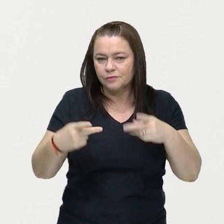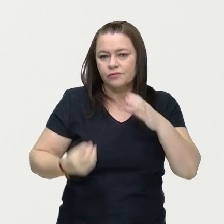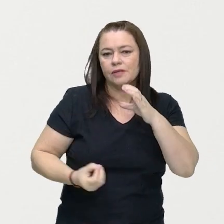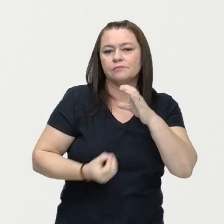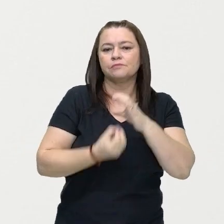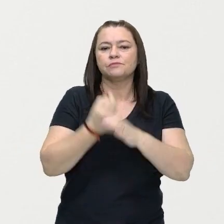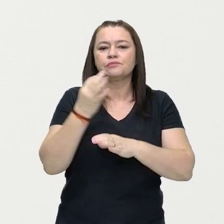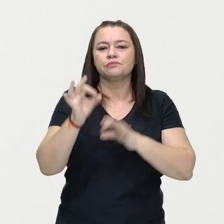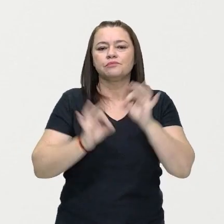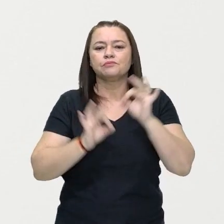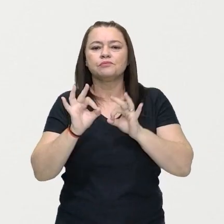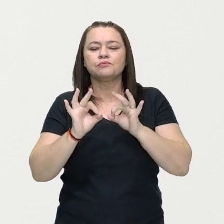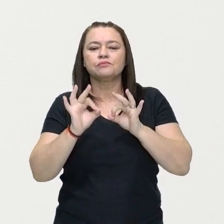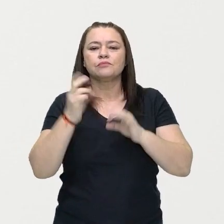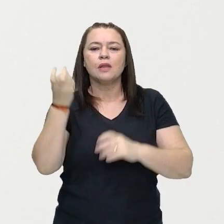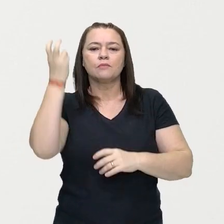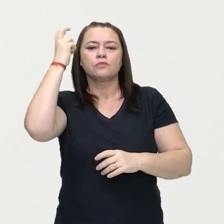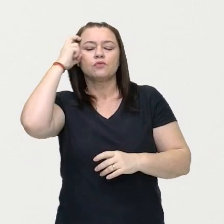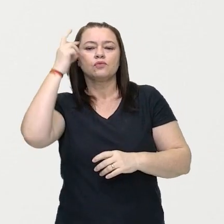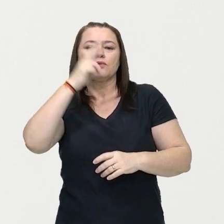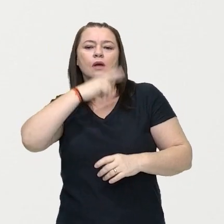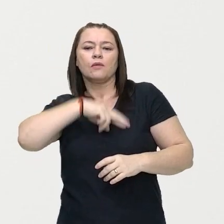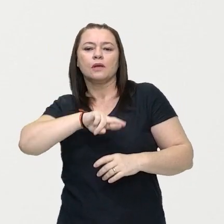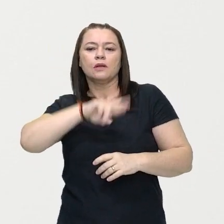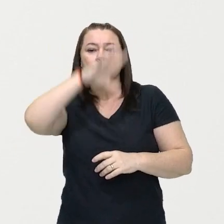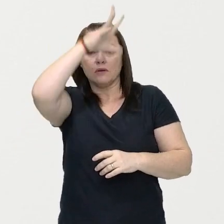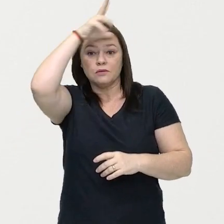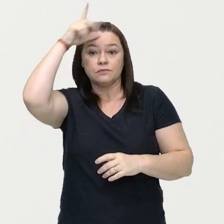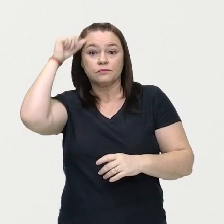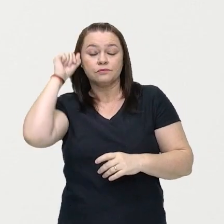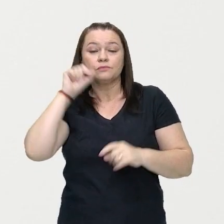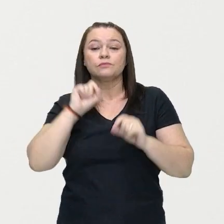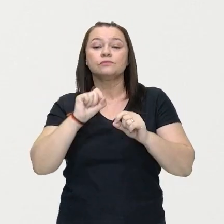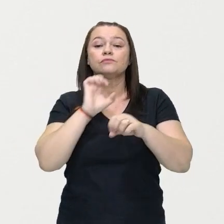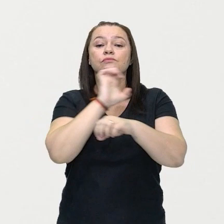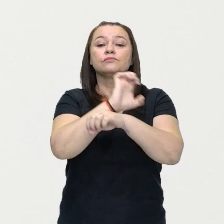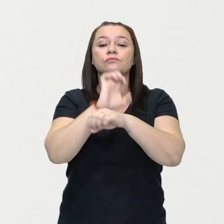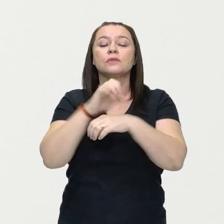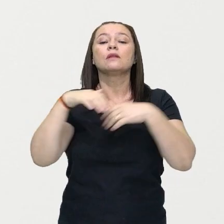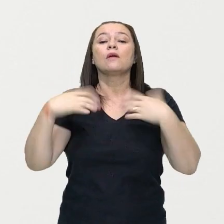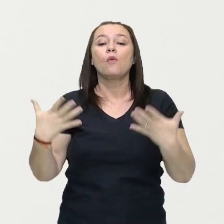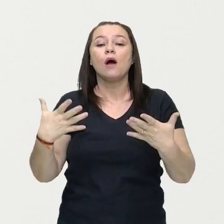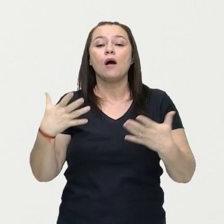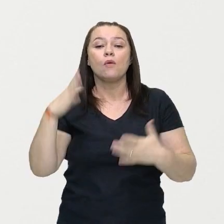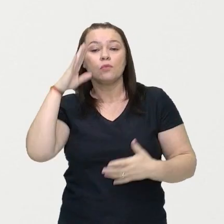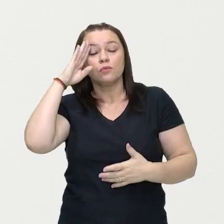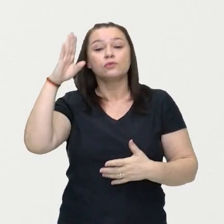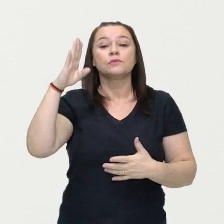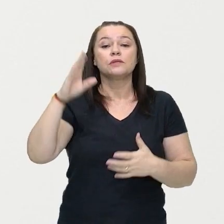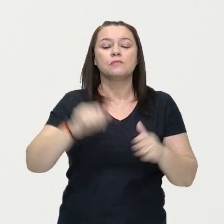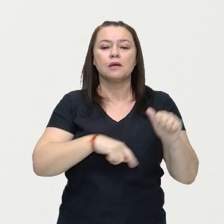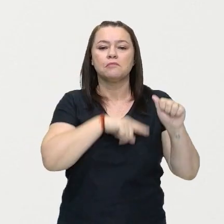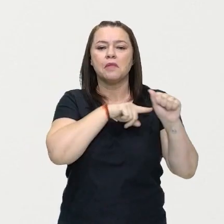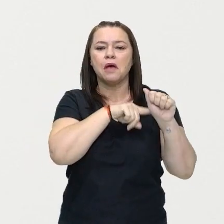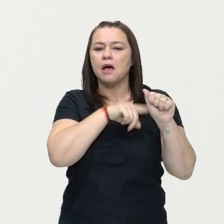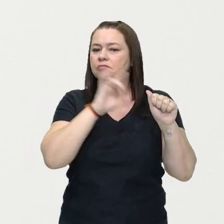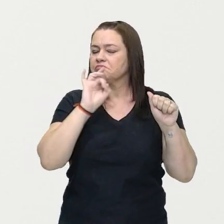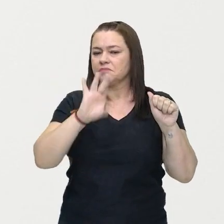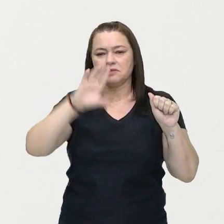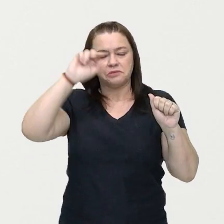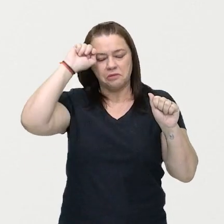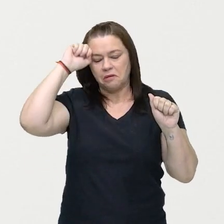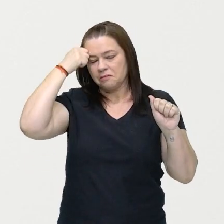cultural e religiosa do estado do Amazonas? Então, quais foram os principais povos? Letra A, somente